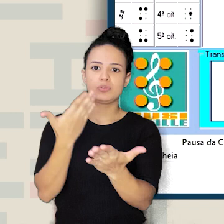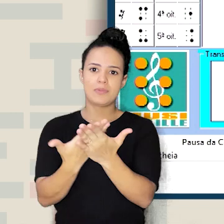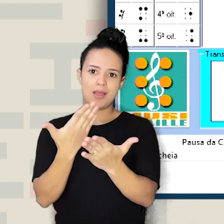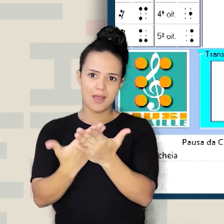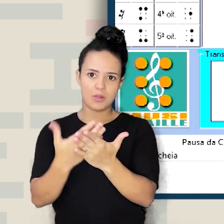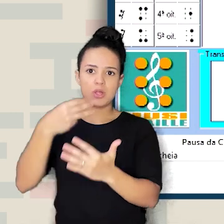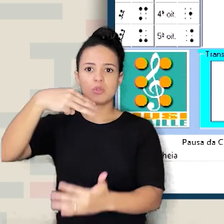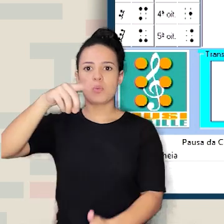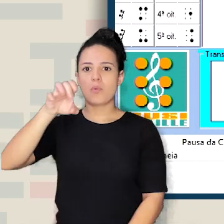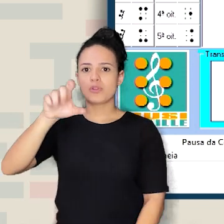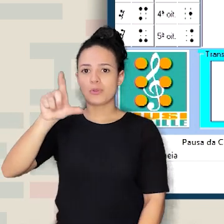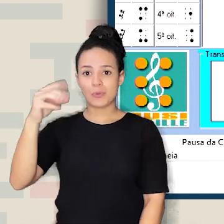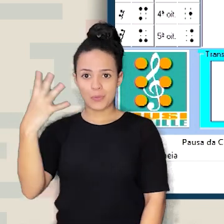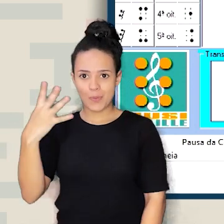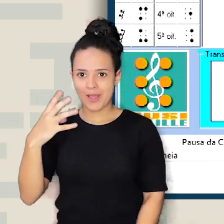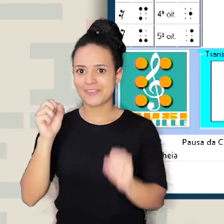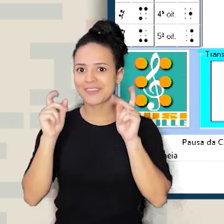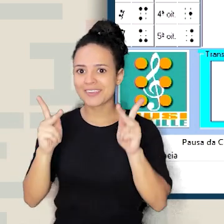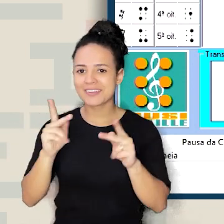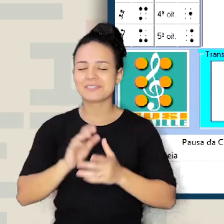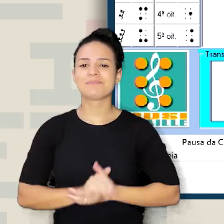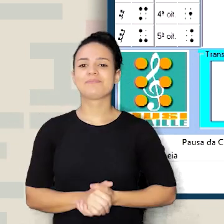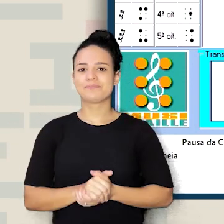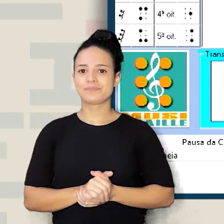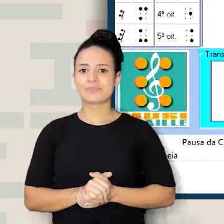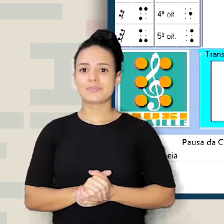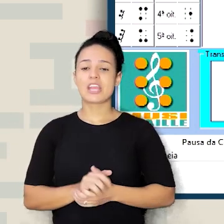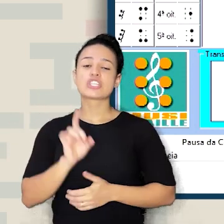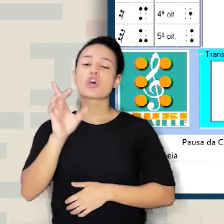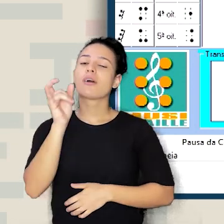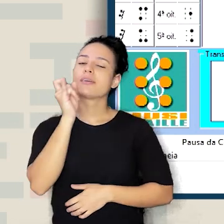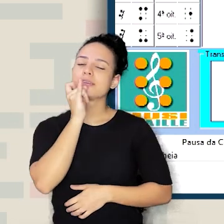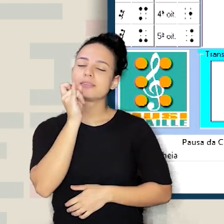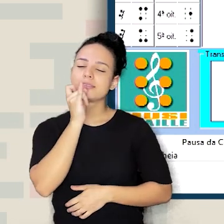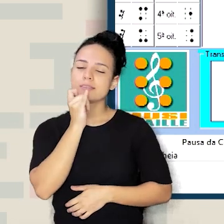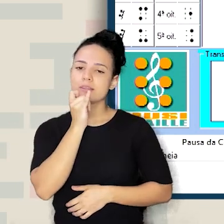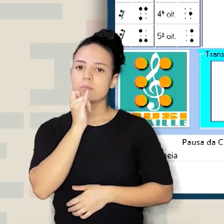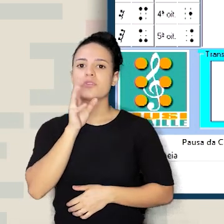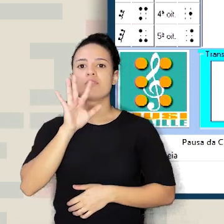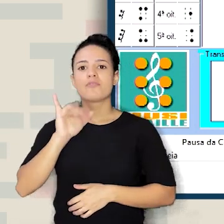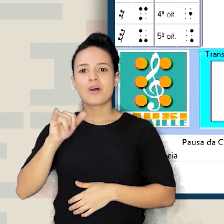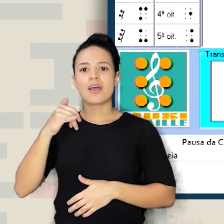A gente vai ver isso na última aula do último módulo, tá bom?